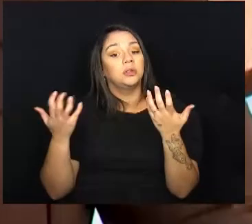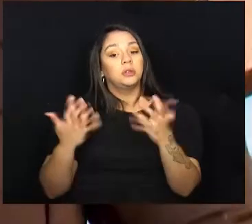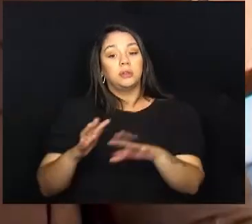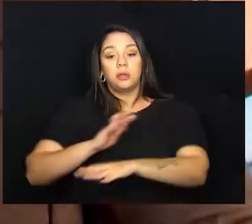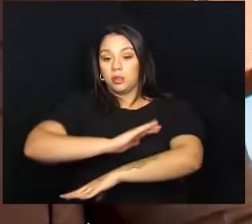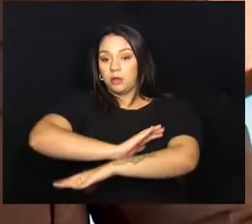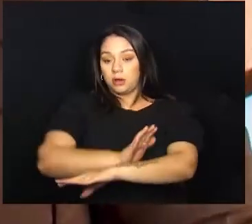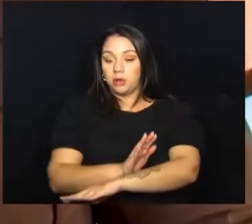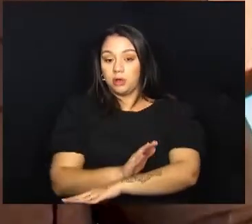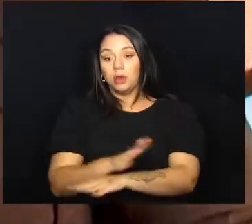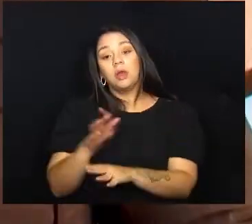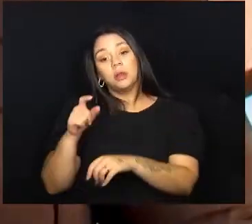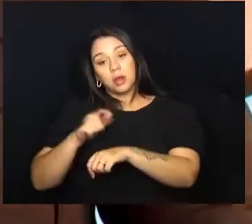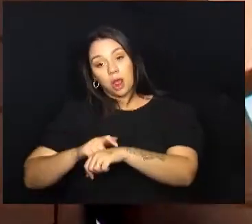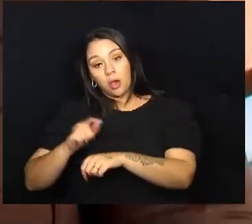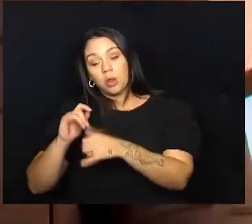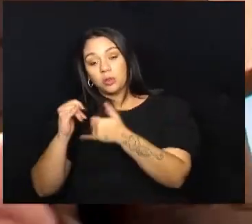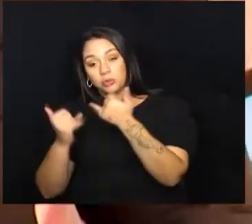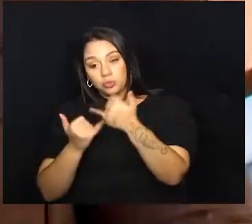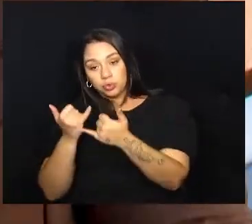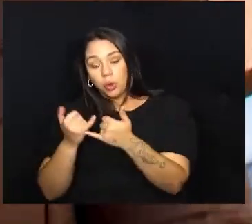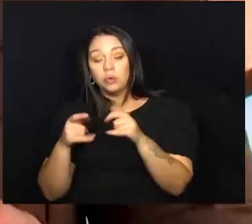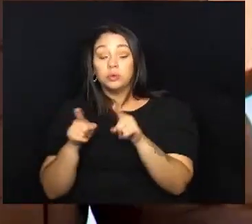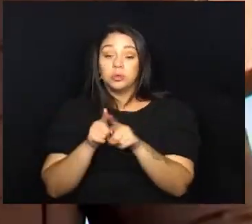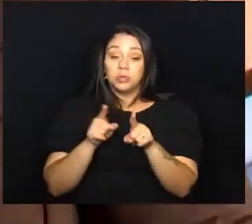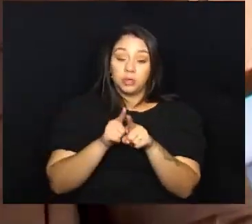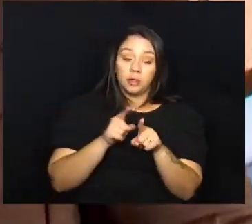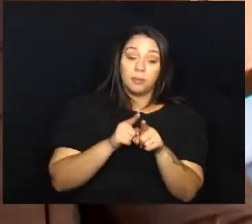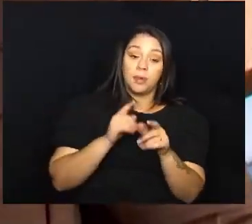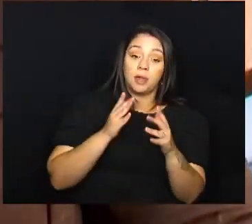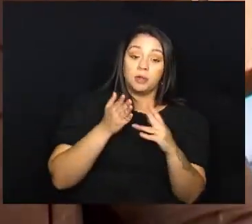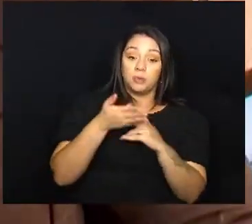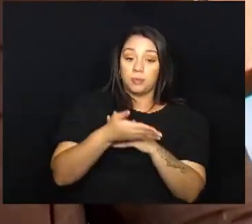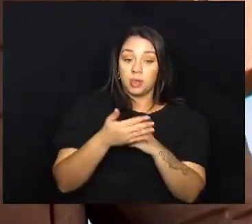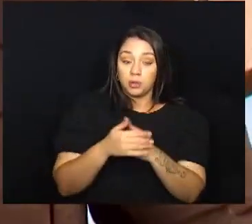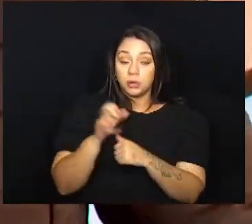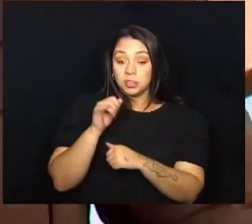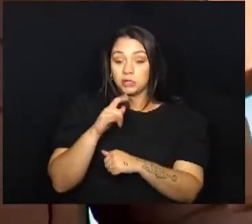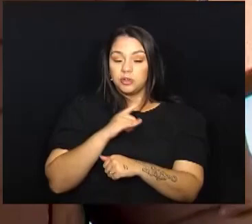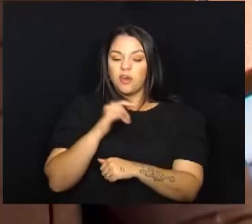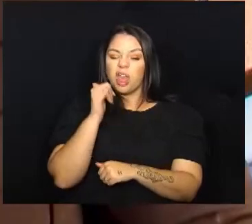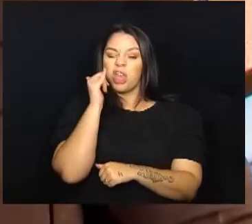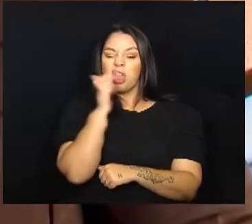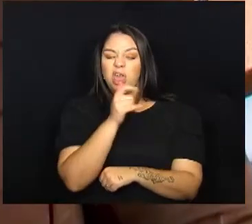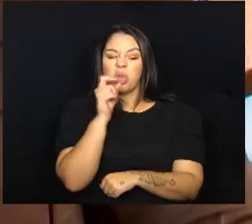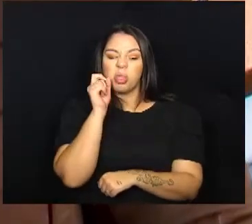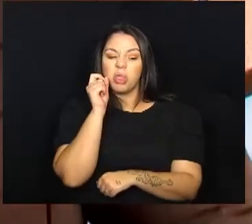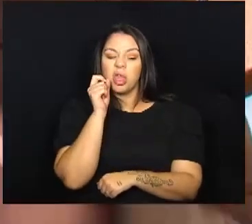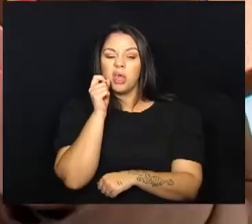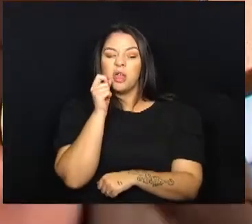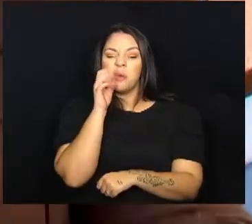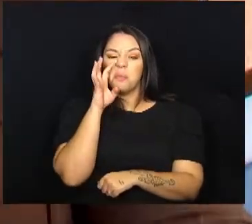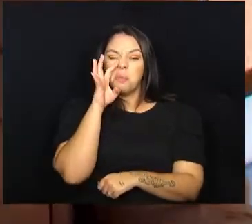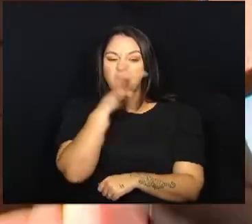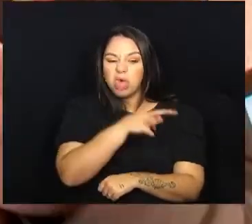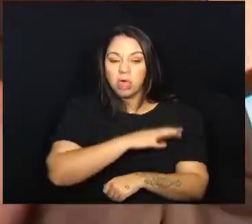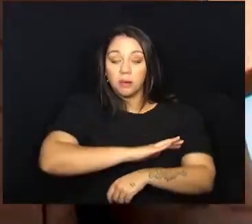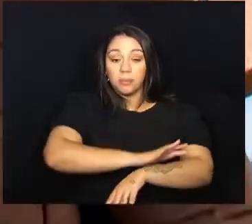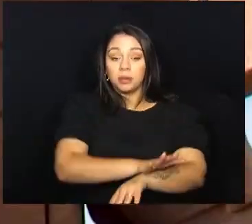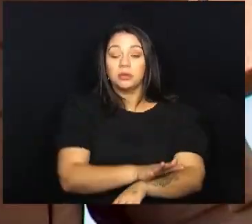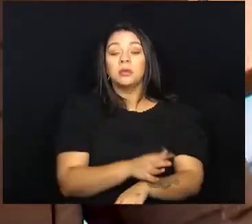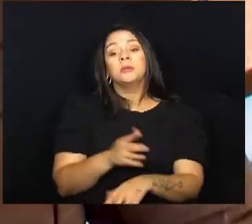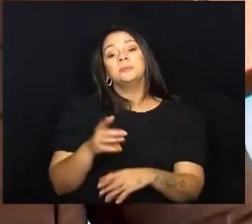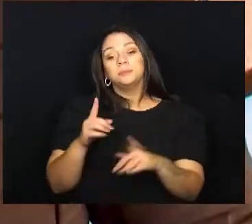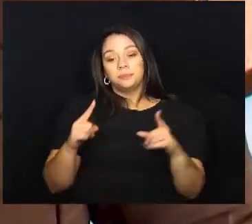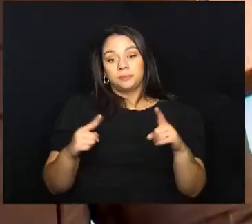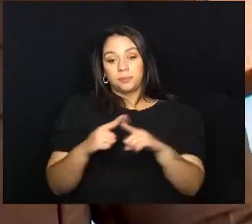no intervalo dos jogos. E se acaso houver alguma manifestação preconceituosa, a partida deverá ser interrompida